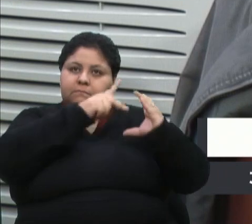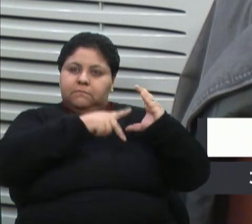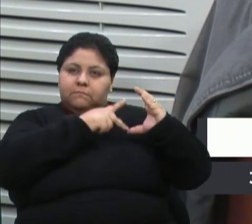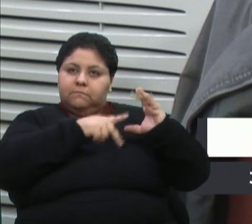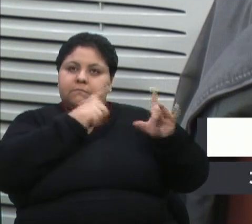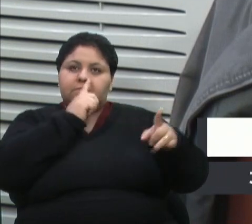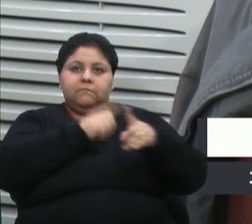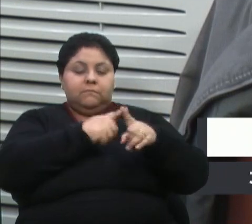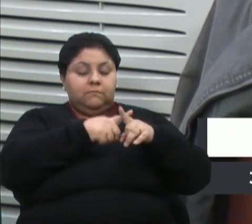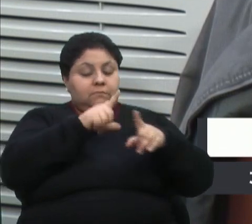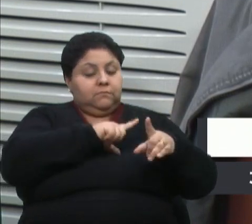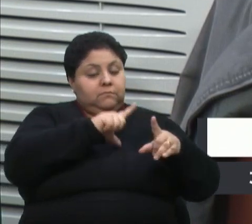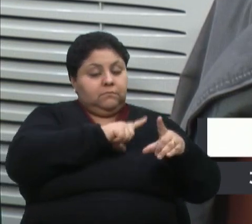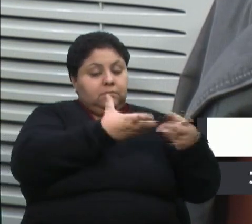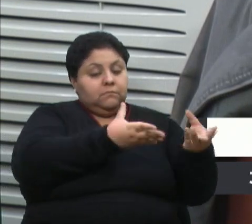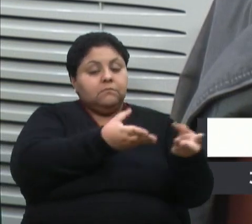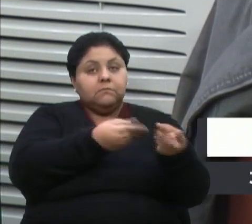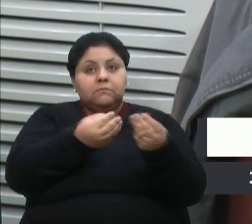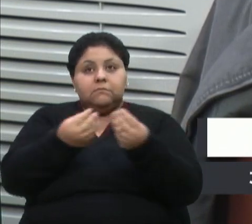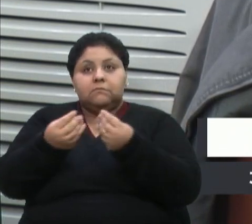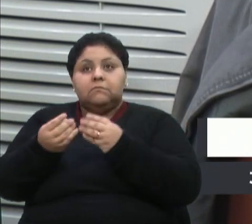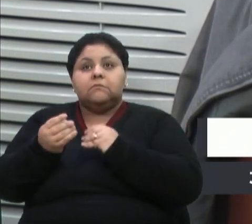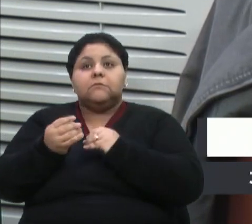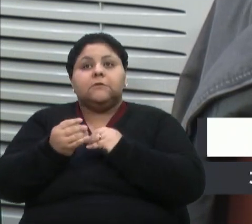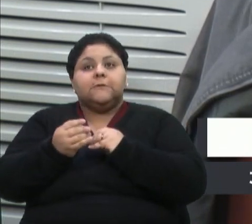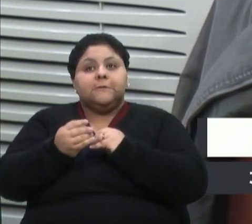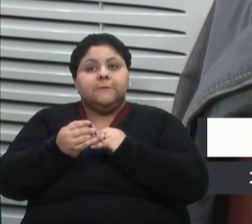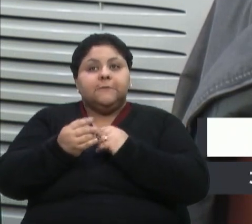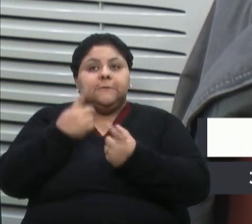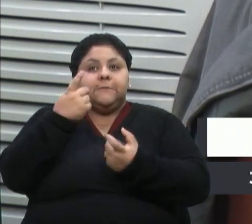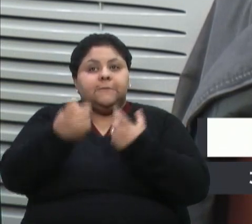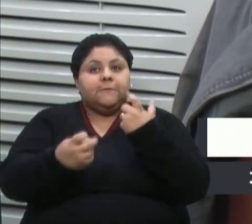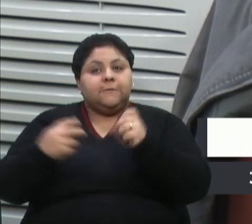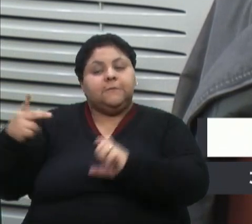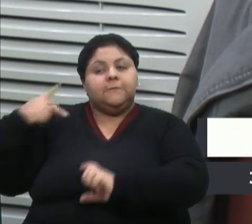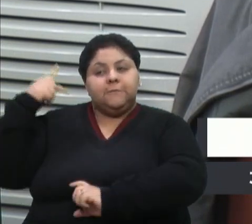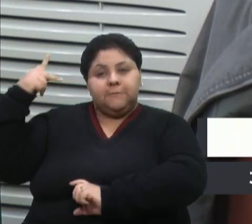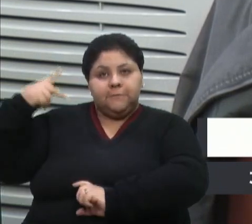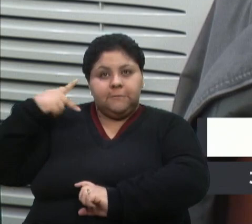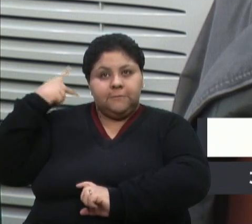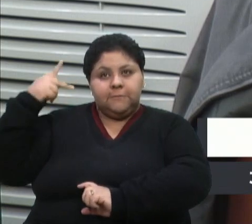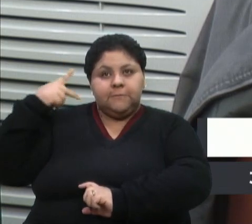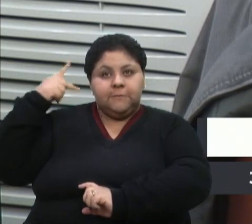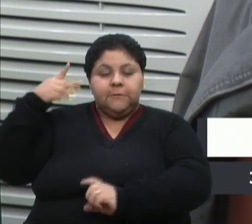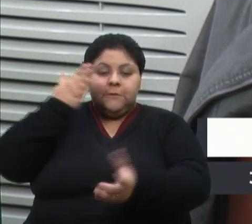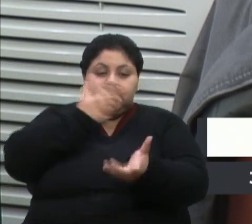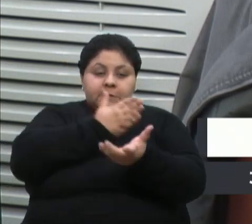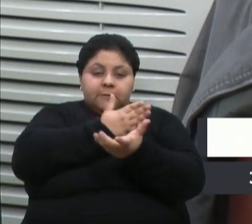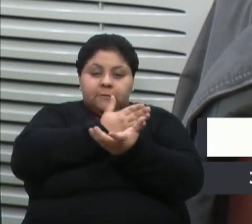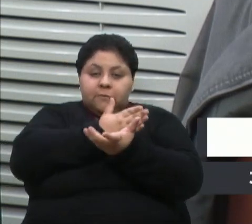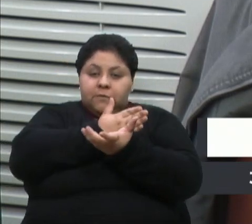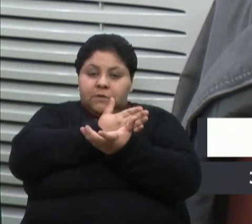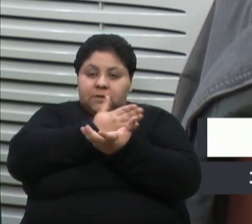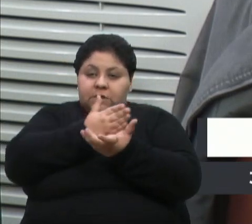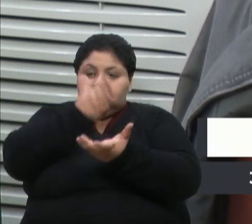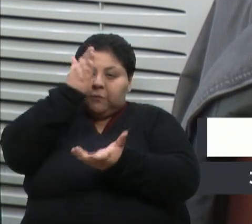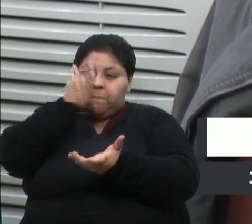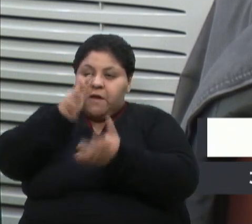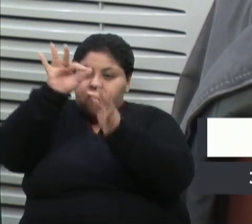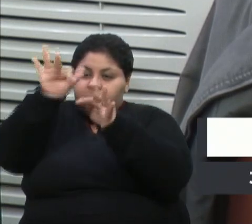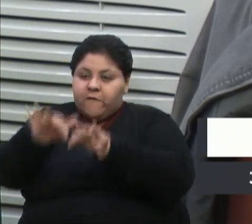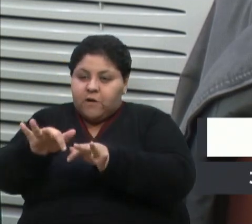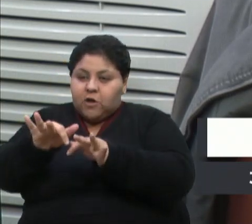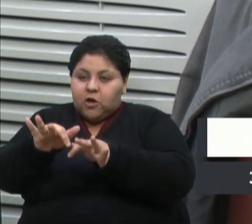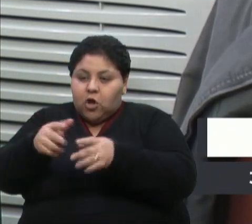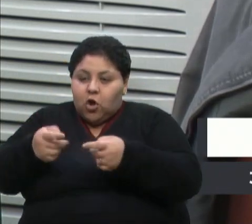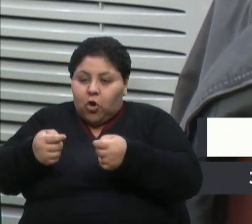tem muitos, né, certos políticos que às vezes tu tem o início, meio e fim. Quando está quase no fim, pega